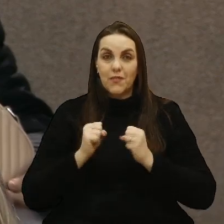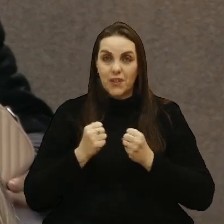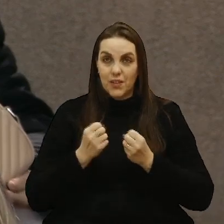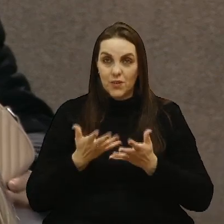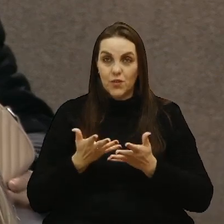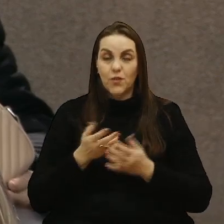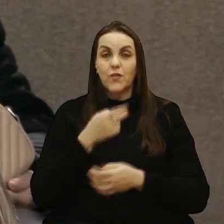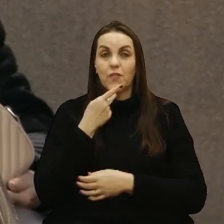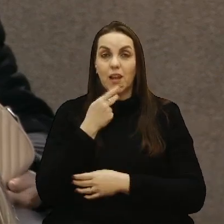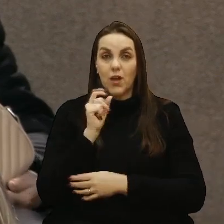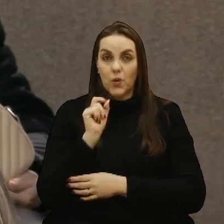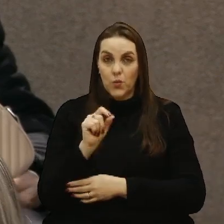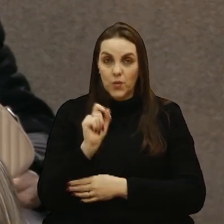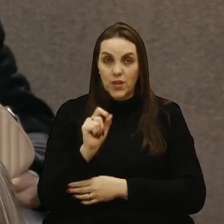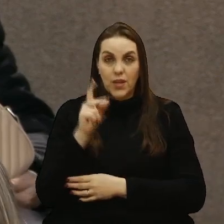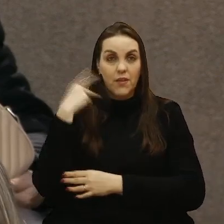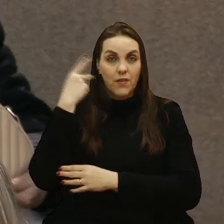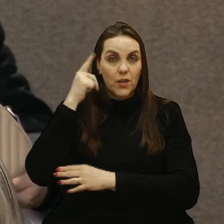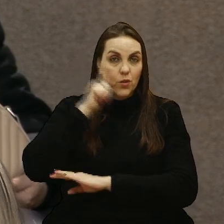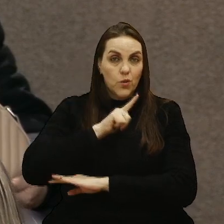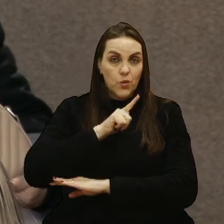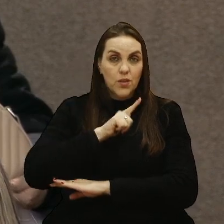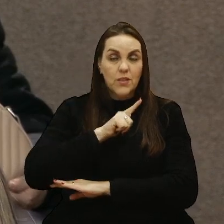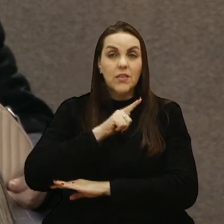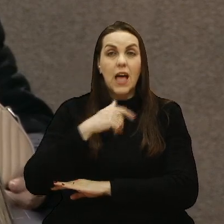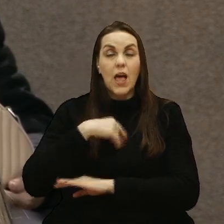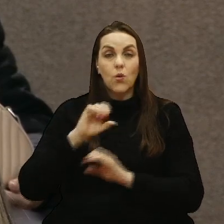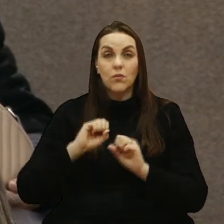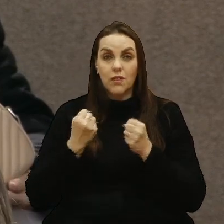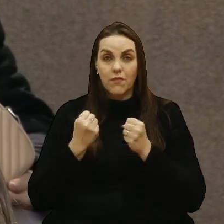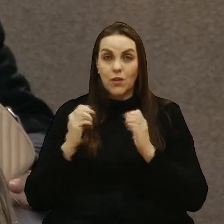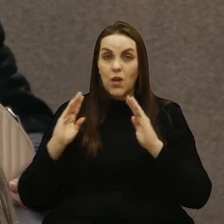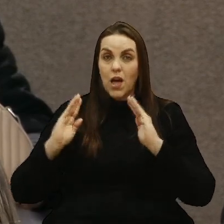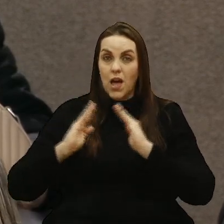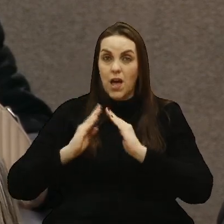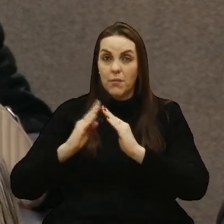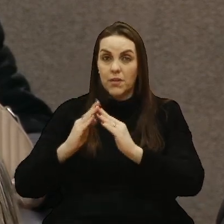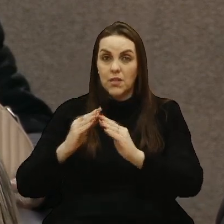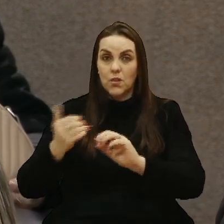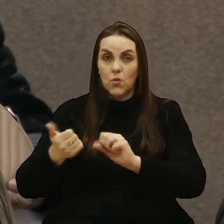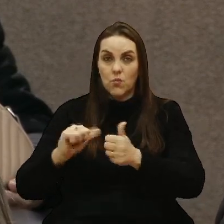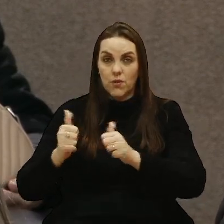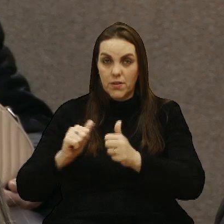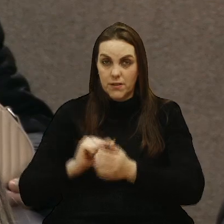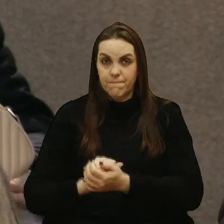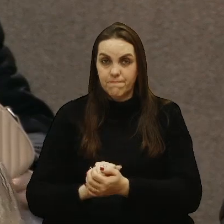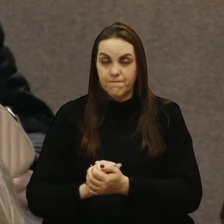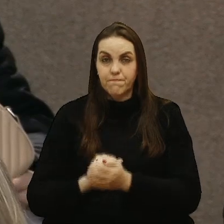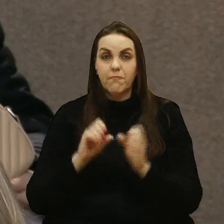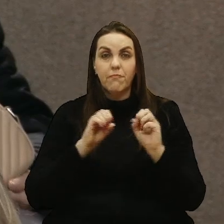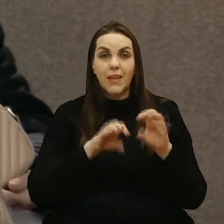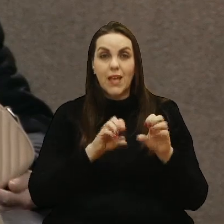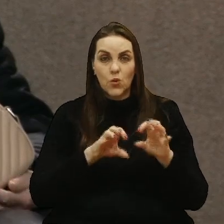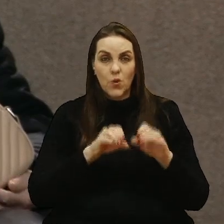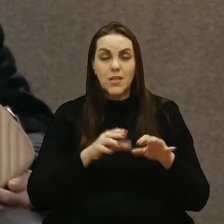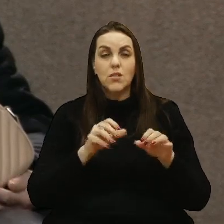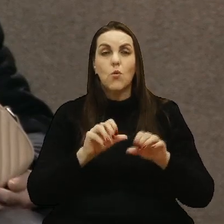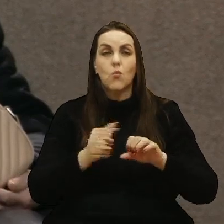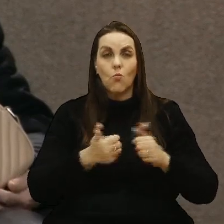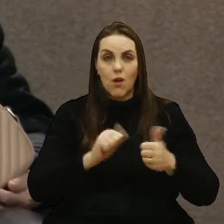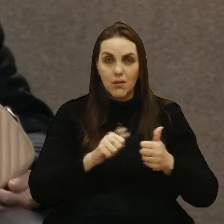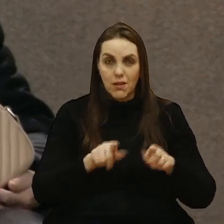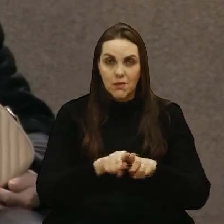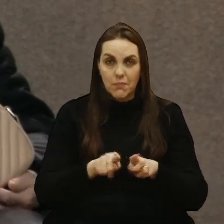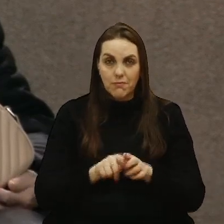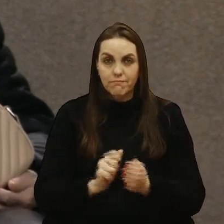dizer aqui, vereador Lucas, eu defendo habitação com qualidade, educação com qualidade. E digo para